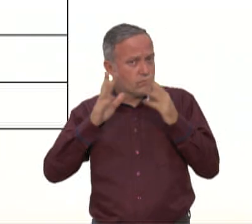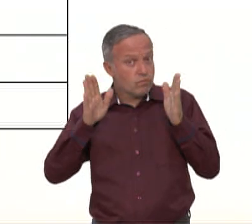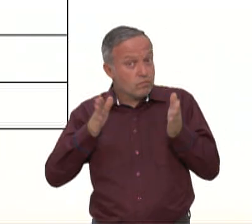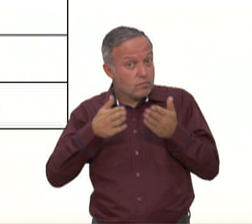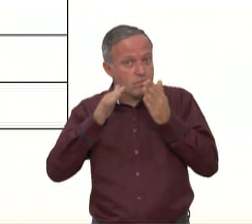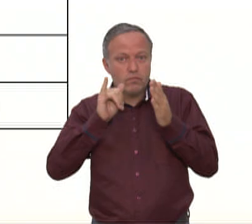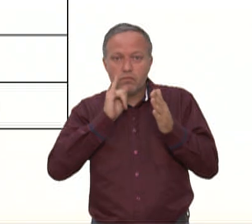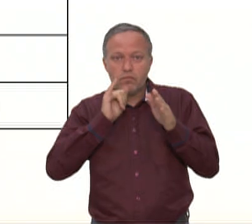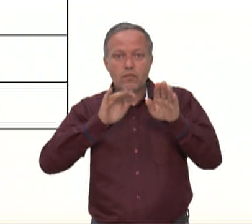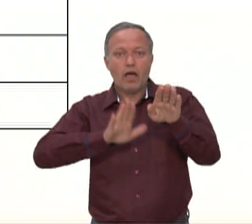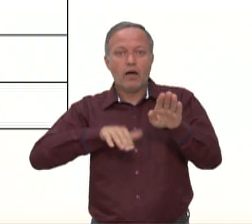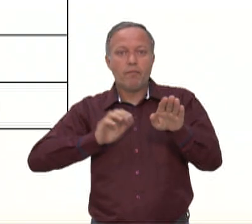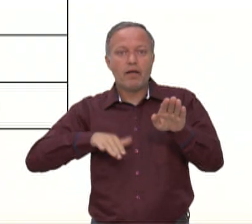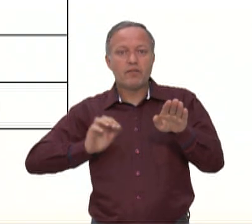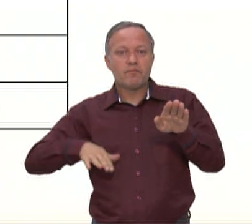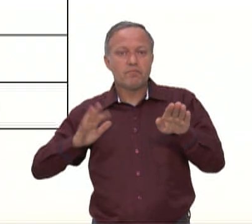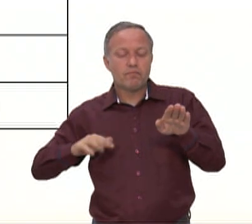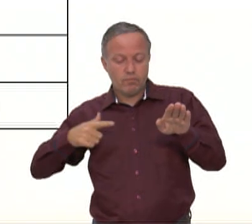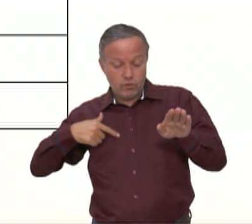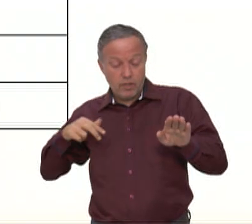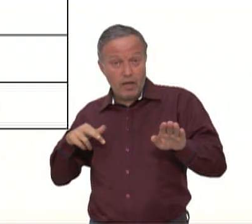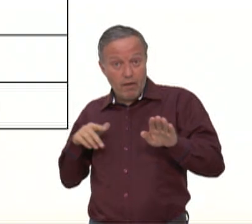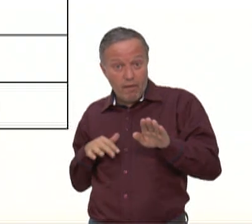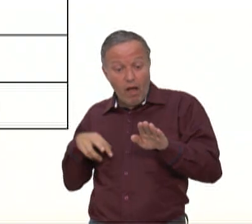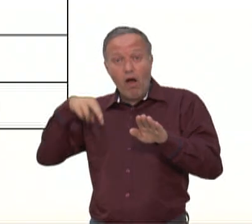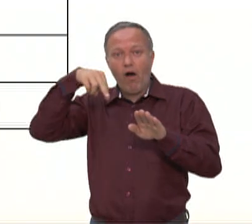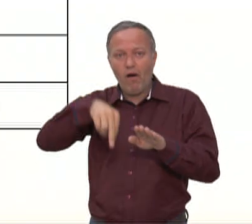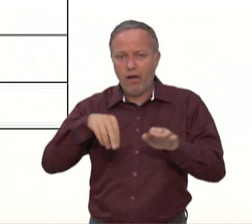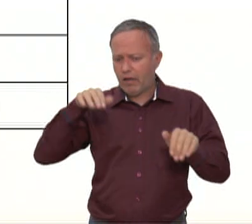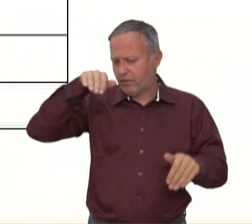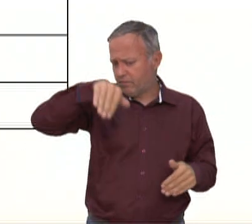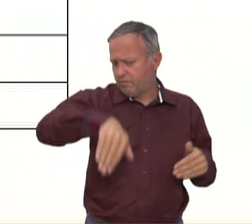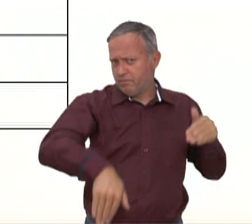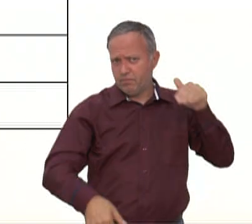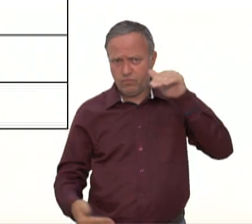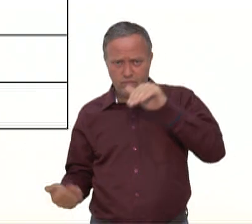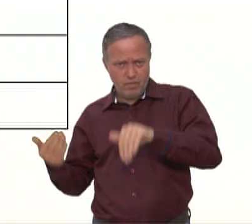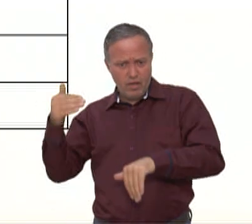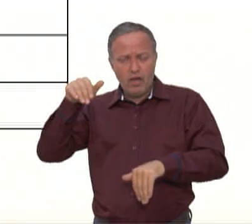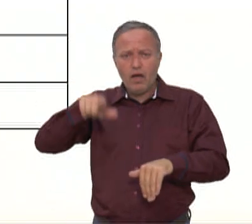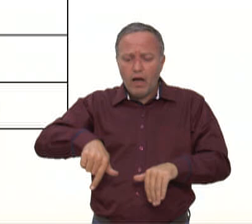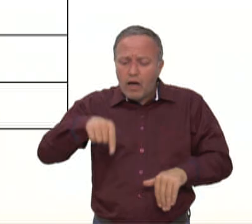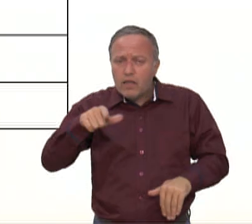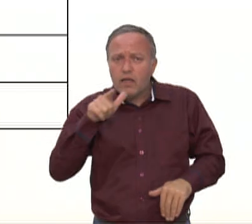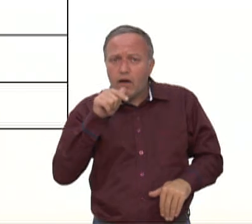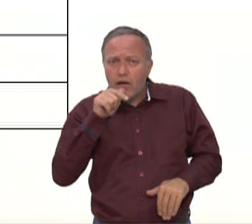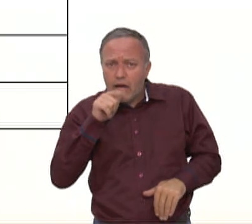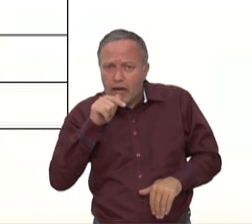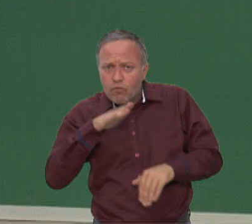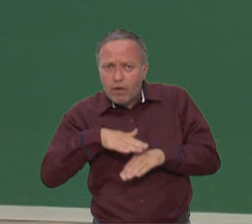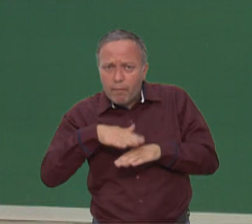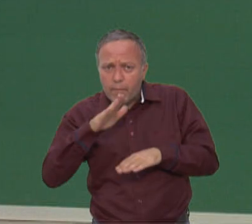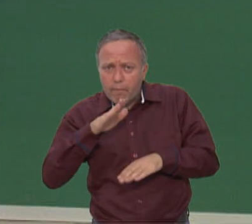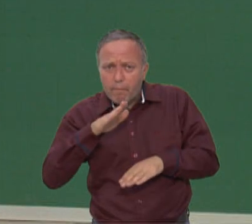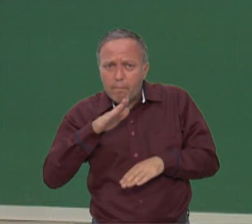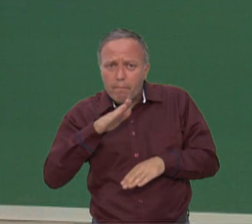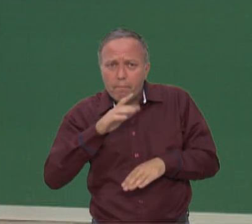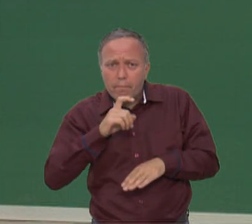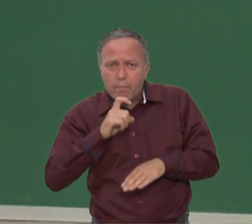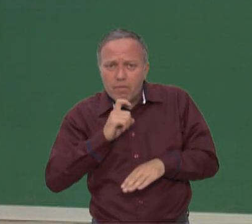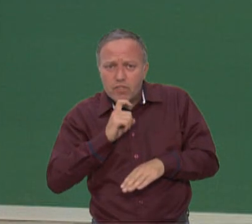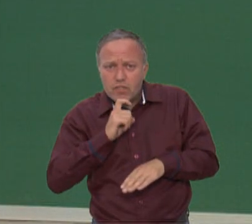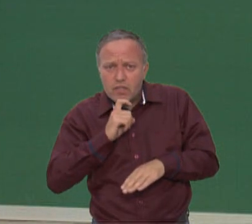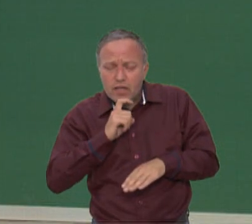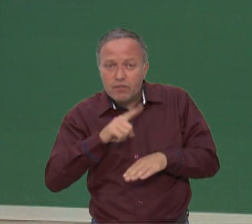ao litoral e você vai adentrar o mar às 8 horas da manhã e às 6 horas da tarde. Você consegue perceber que à tarde